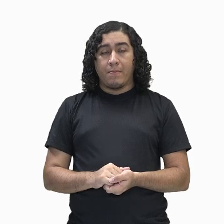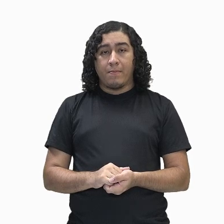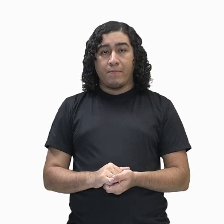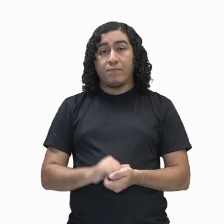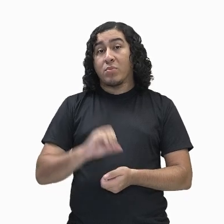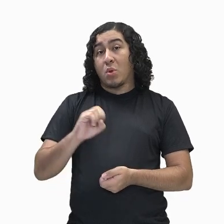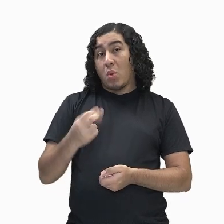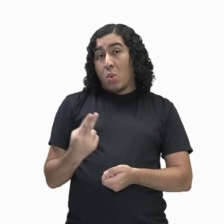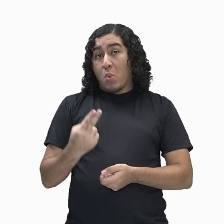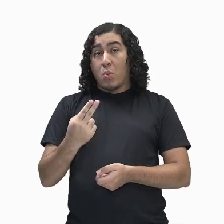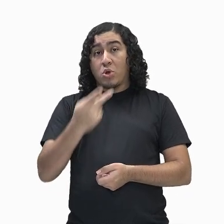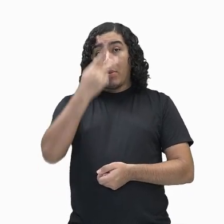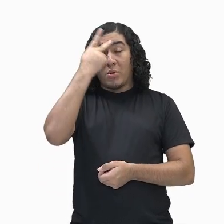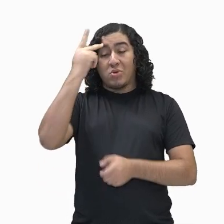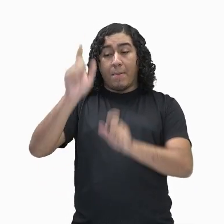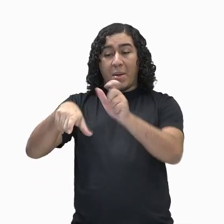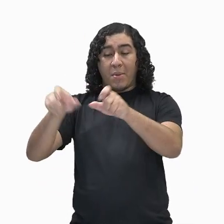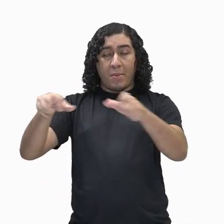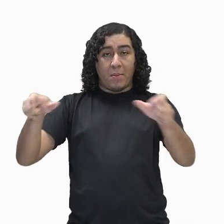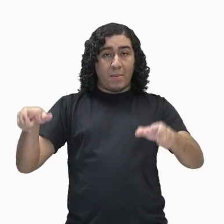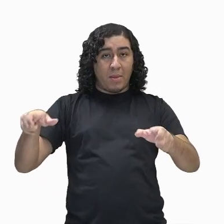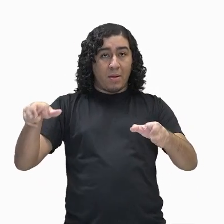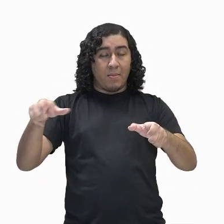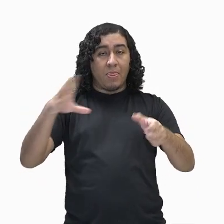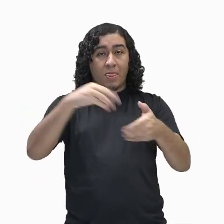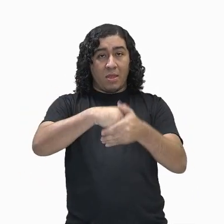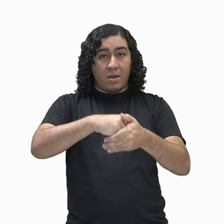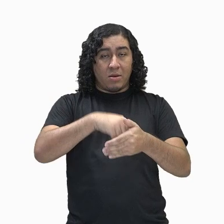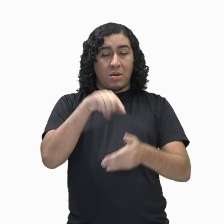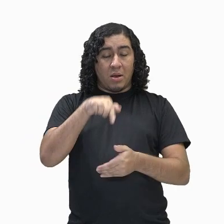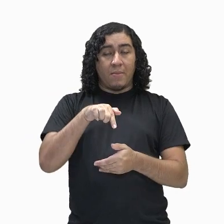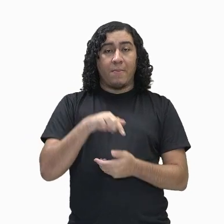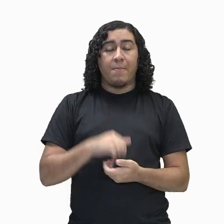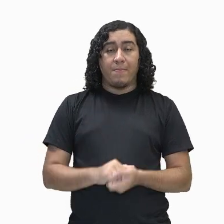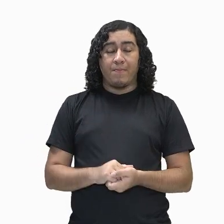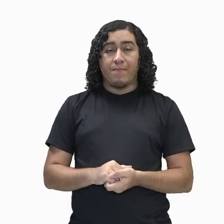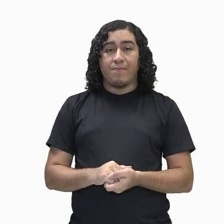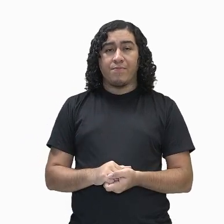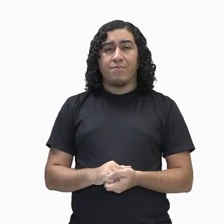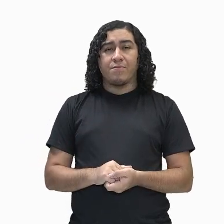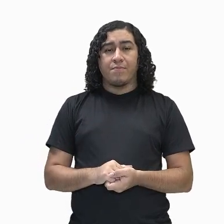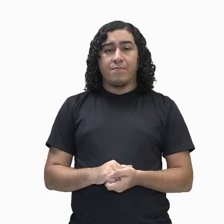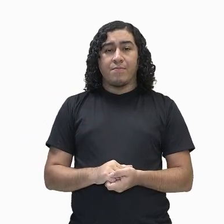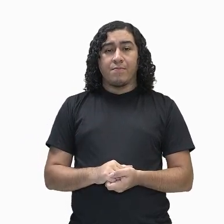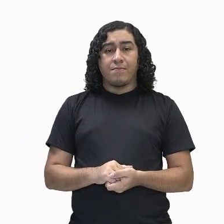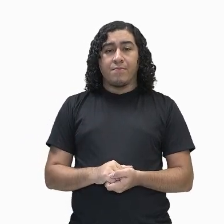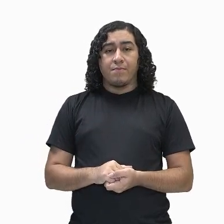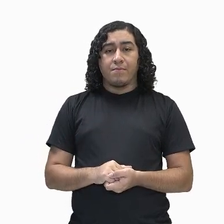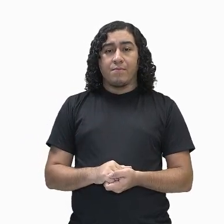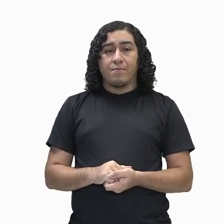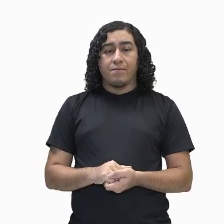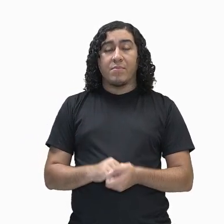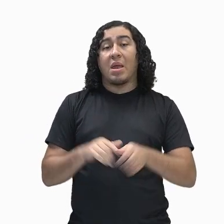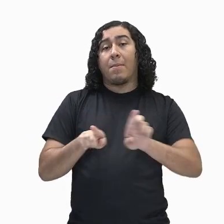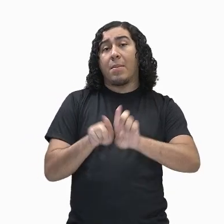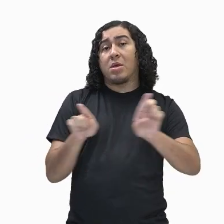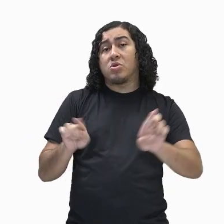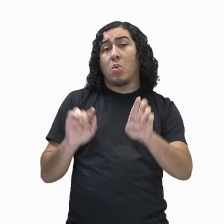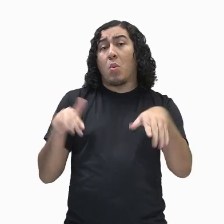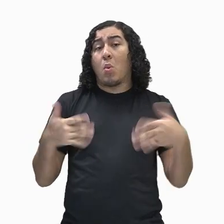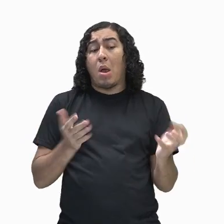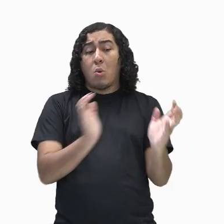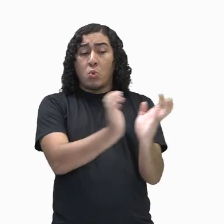pessoas que são afetadas pela desigualdade social. E quem são aí esses grupos,